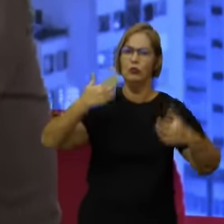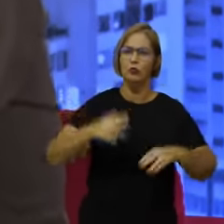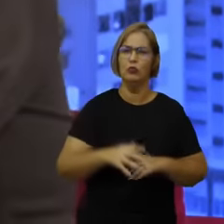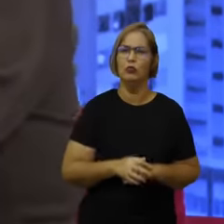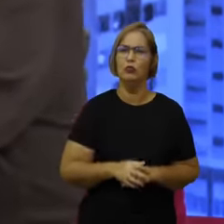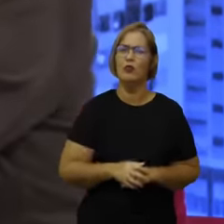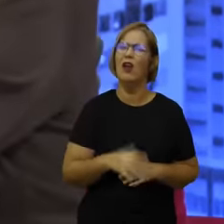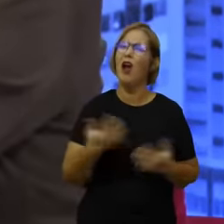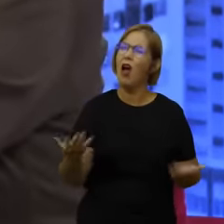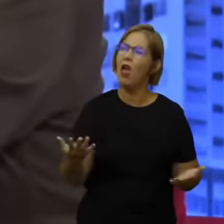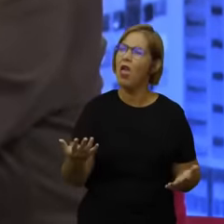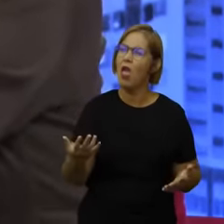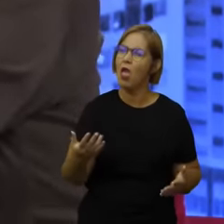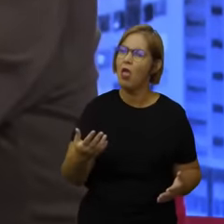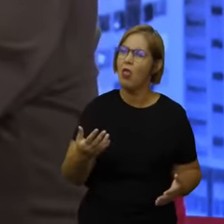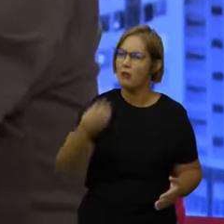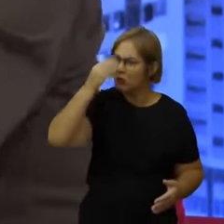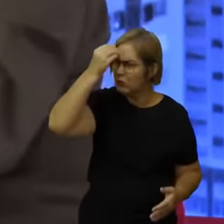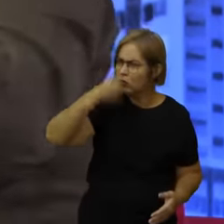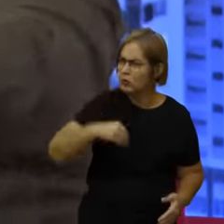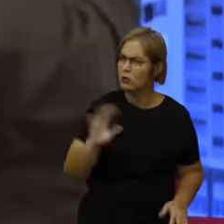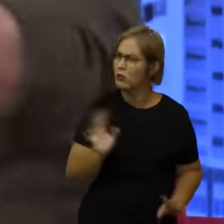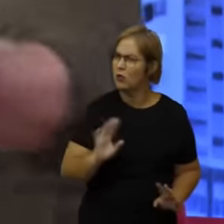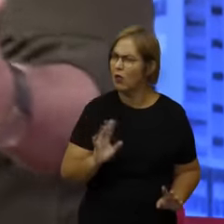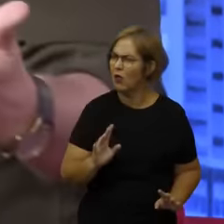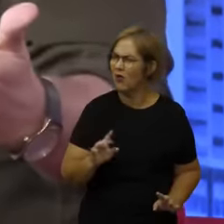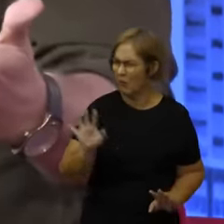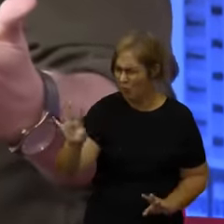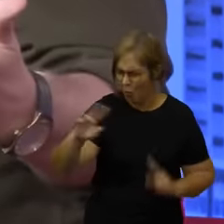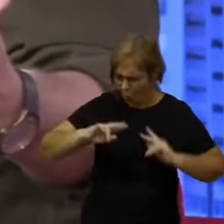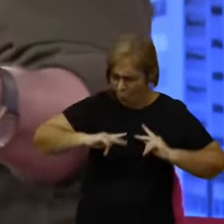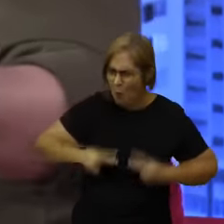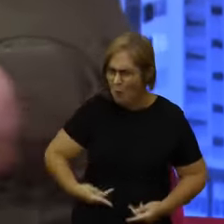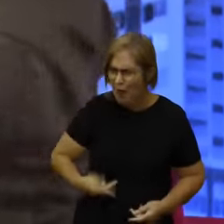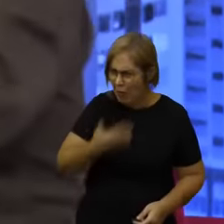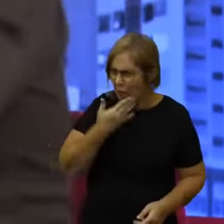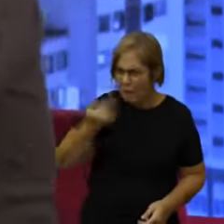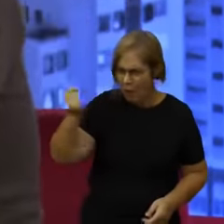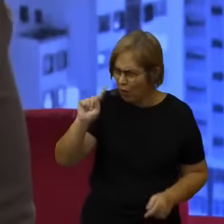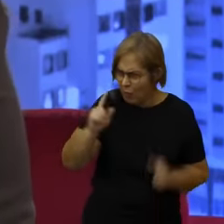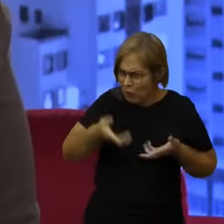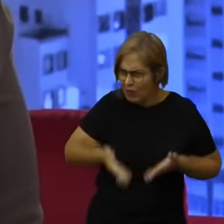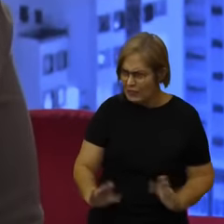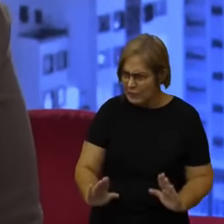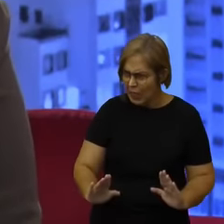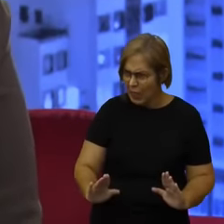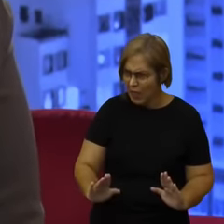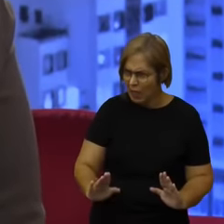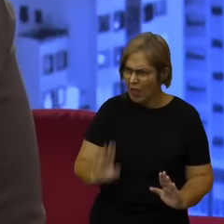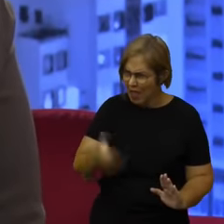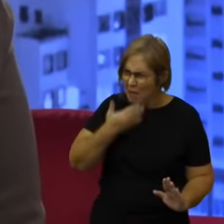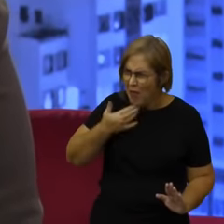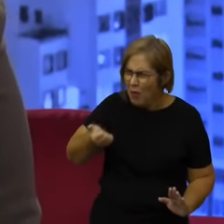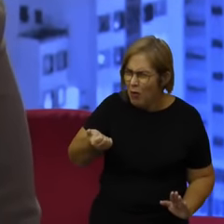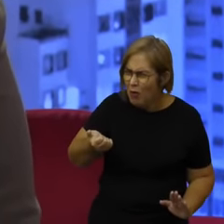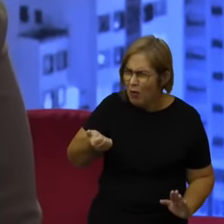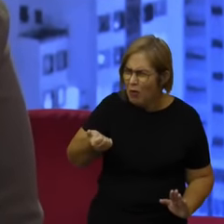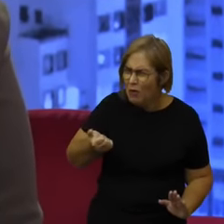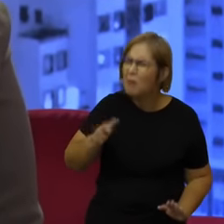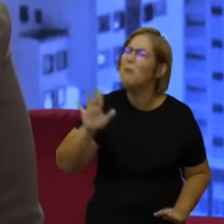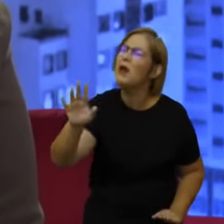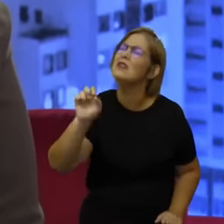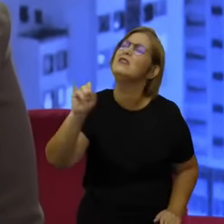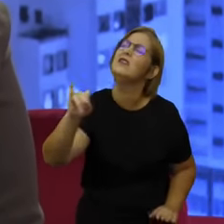desiste. Diz assim: "Bem, melhor para o ser humano seria não ter nascido, mas e se ele